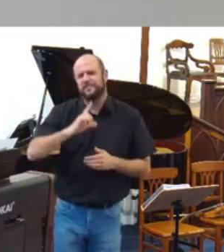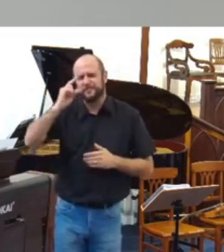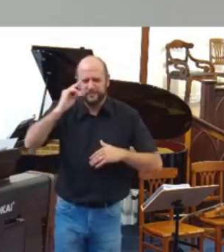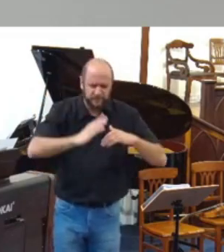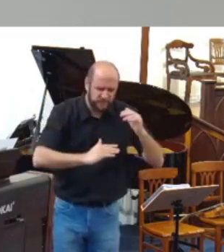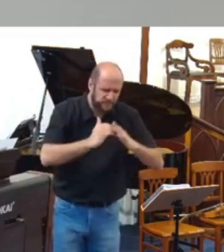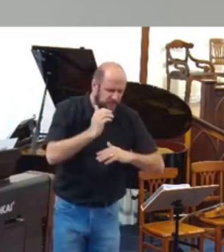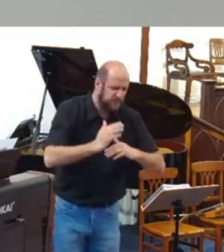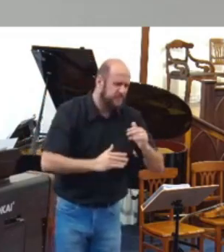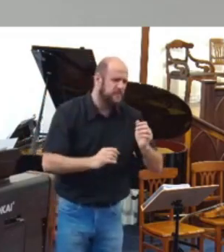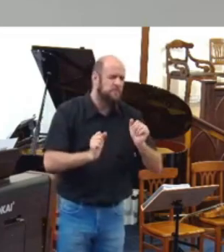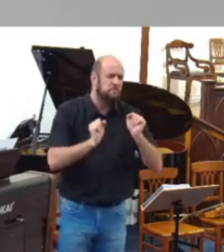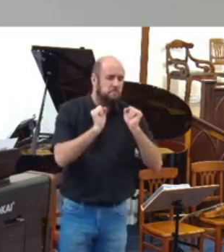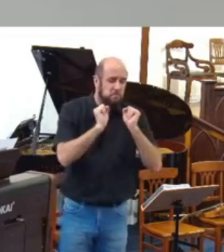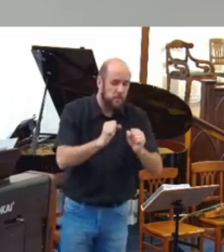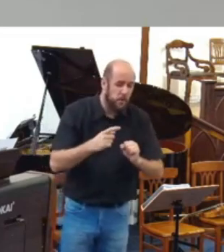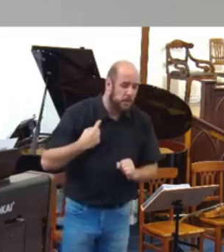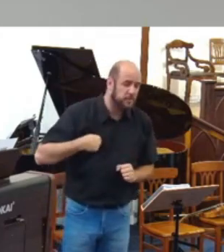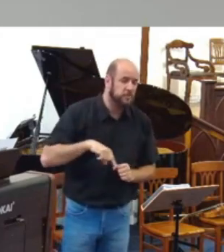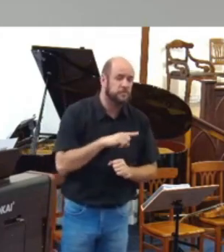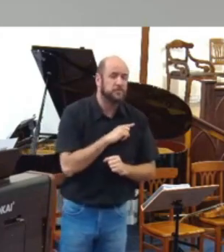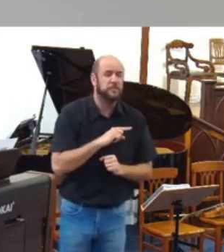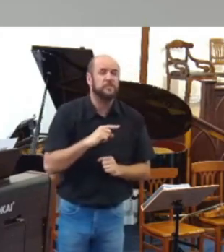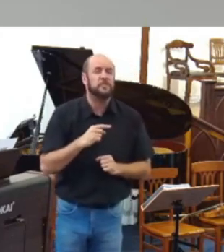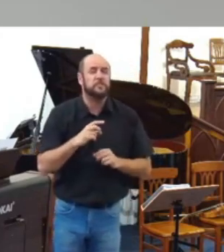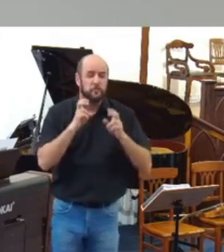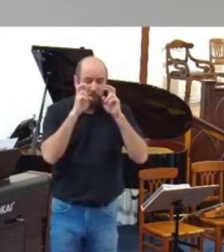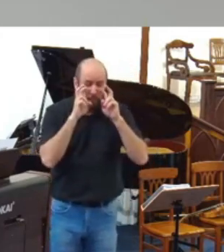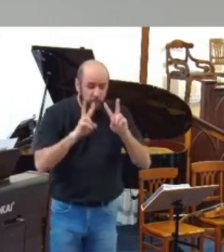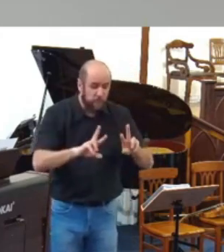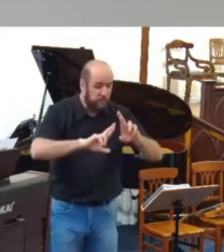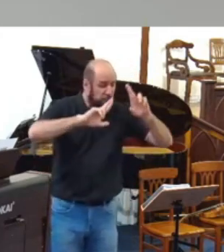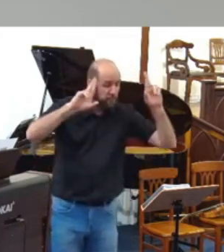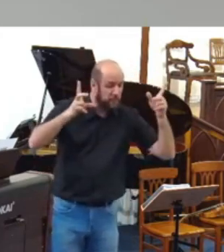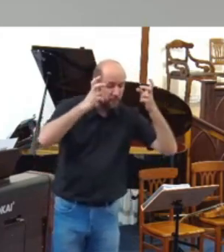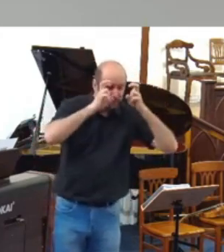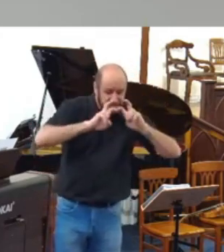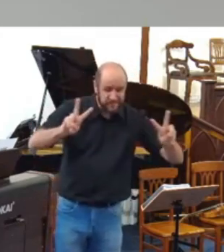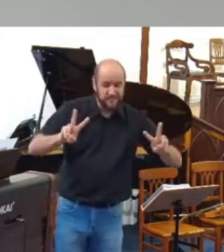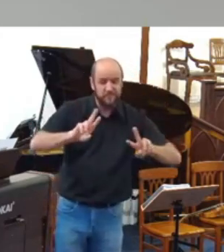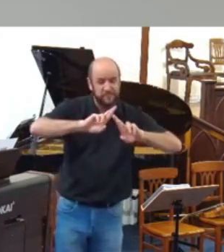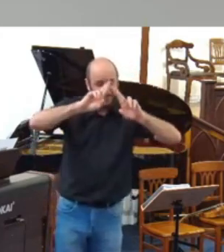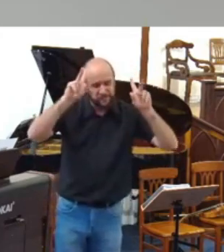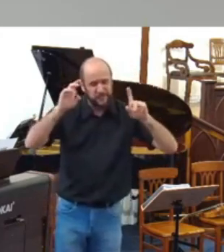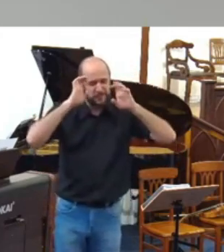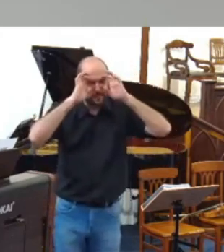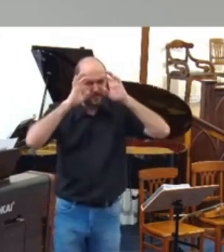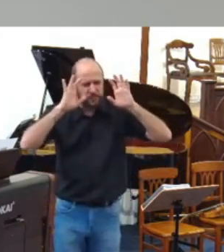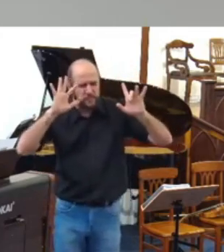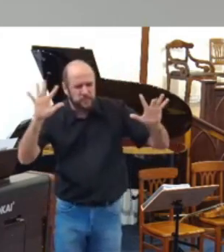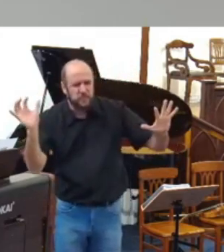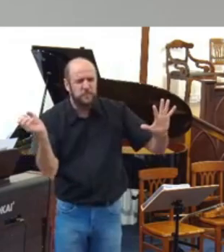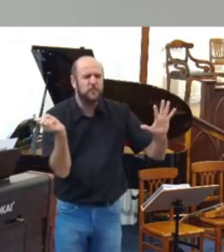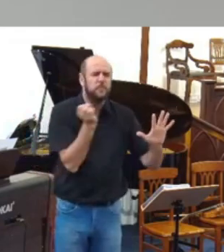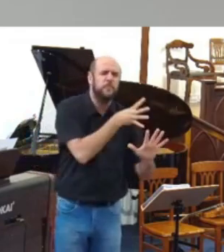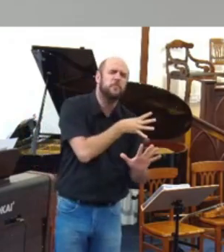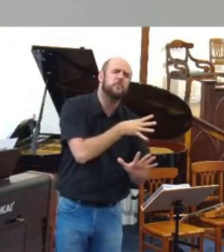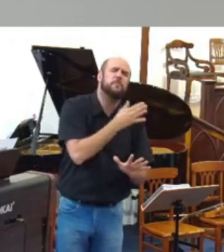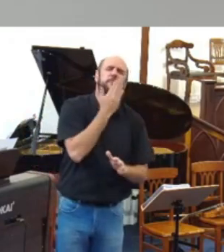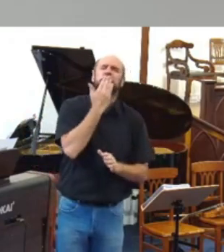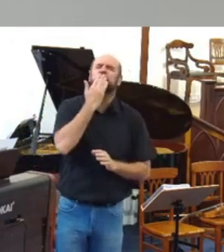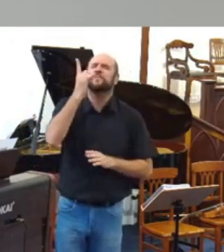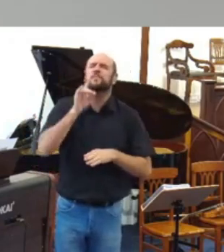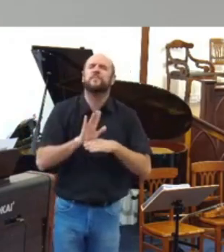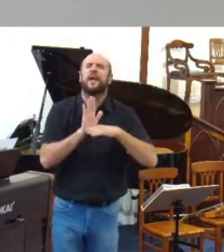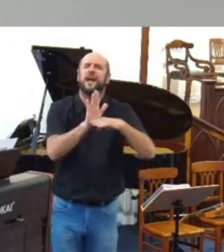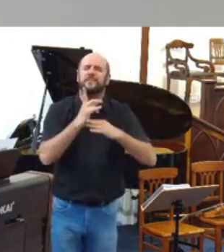fazendo, porque isso proporciona em nós novos olhares, novas perspectivas, novos sonhos. Senhor, ajuda-nos